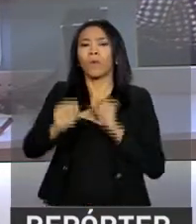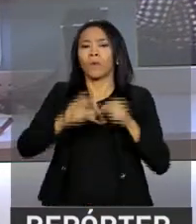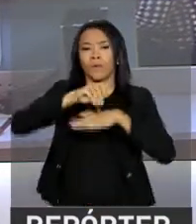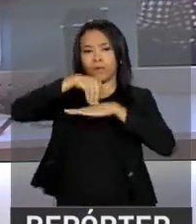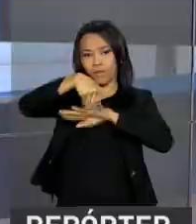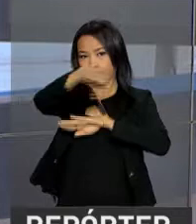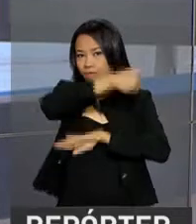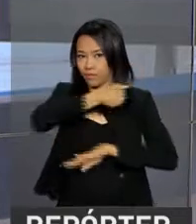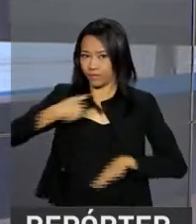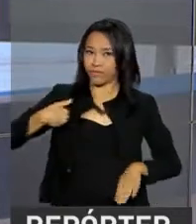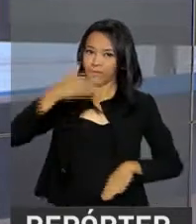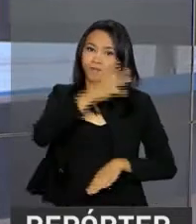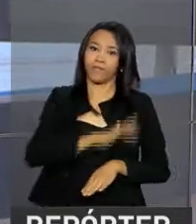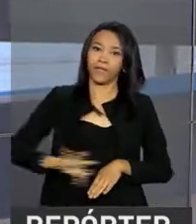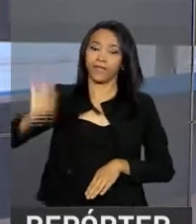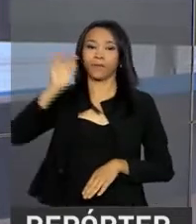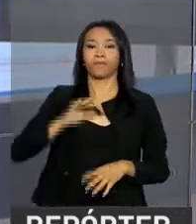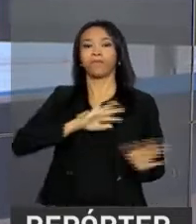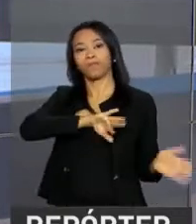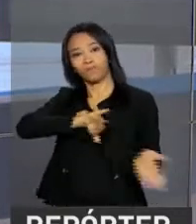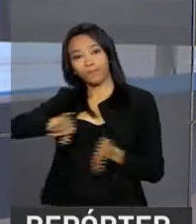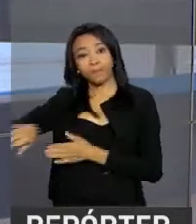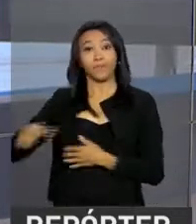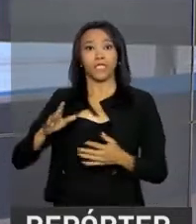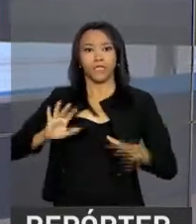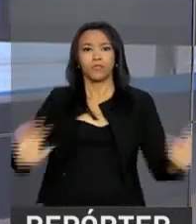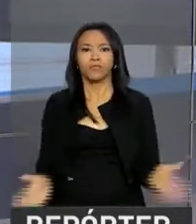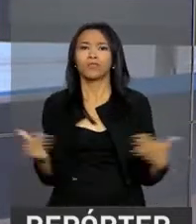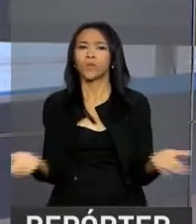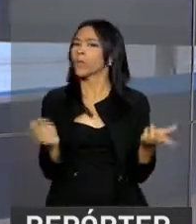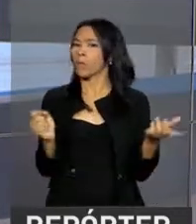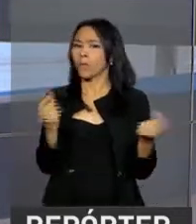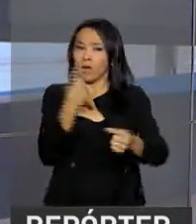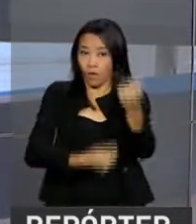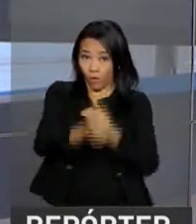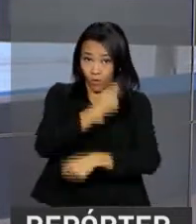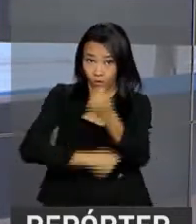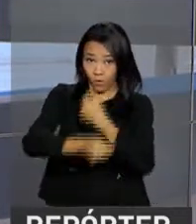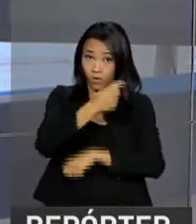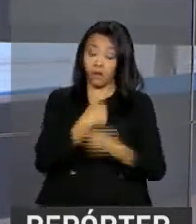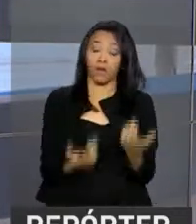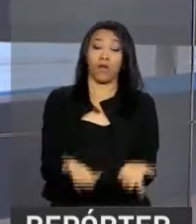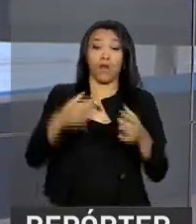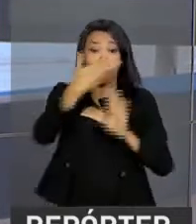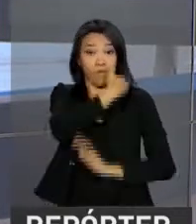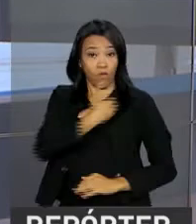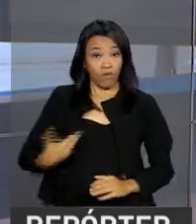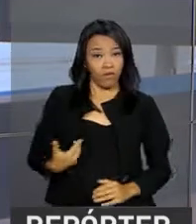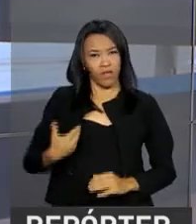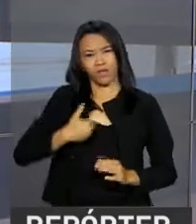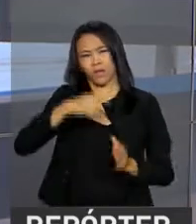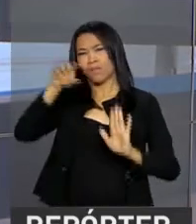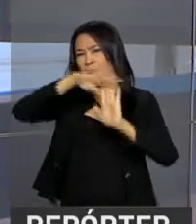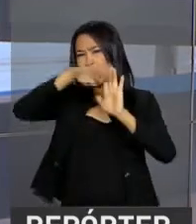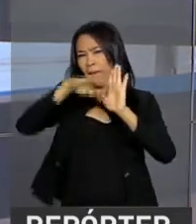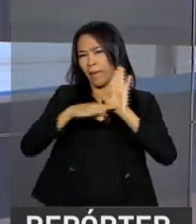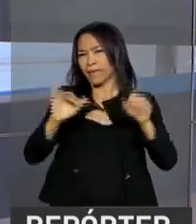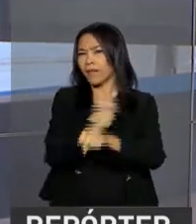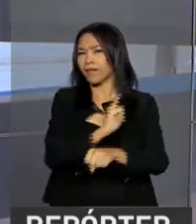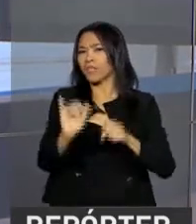federal para estimular a economia gerar empregos o governo lançou um conjunto de medidas a intenção é reduzir a burocracia